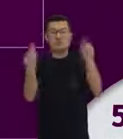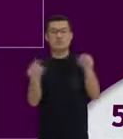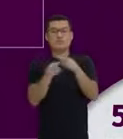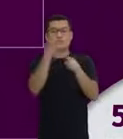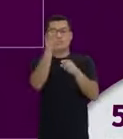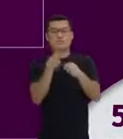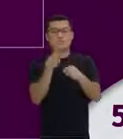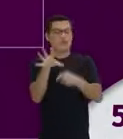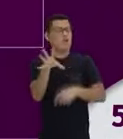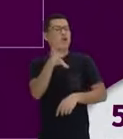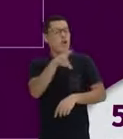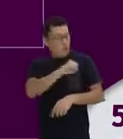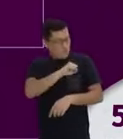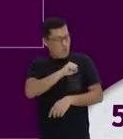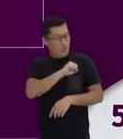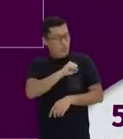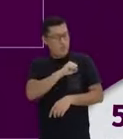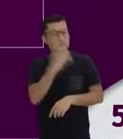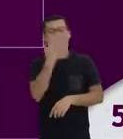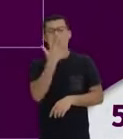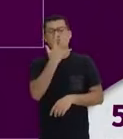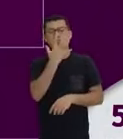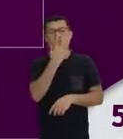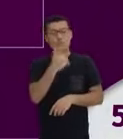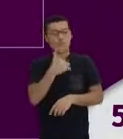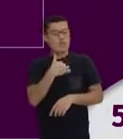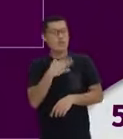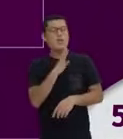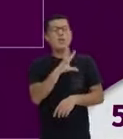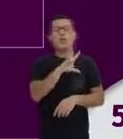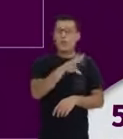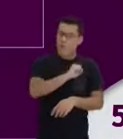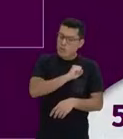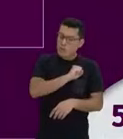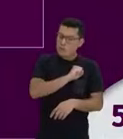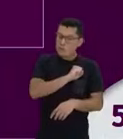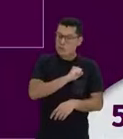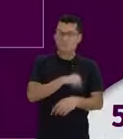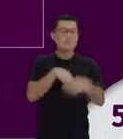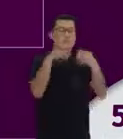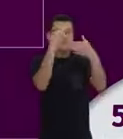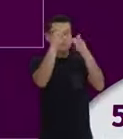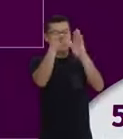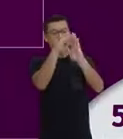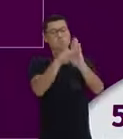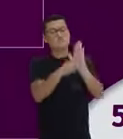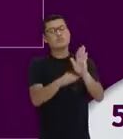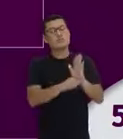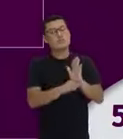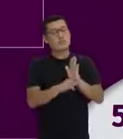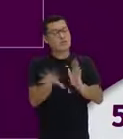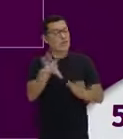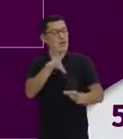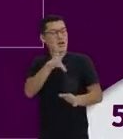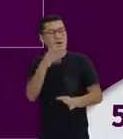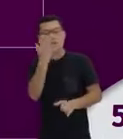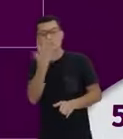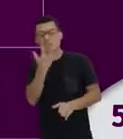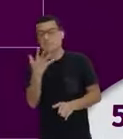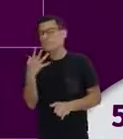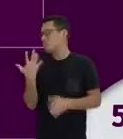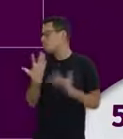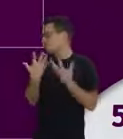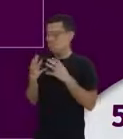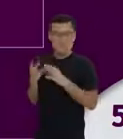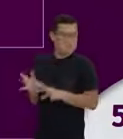entra a questão do gosto pessoal a música que eu gosto é sal e tal música a música que eu não gosto